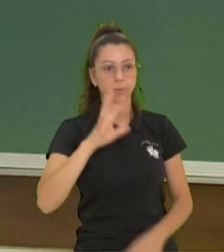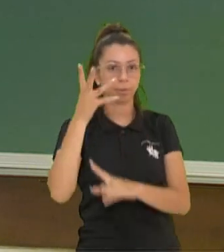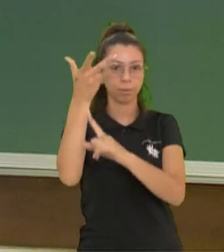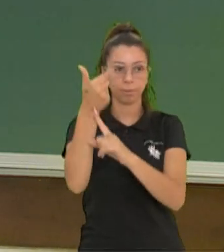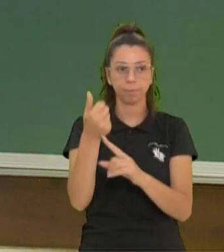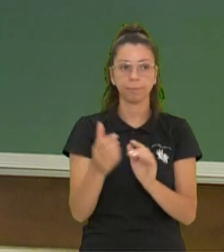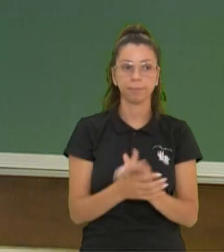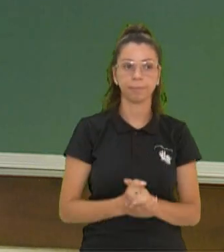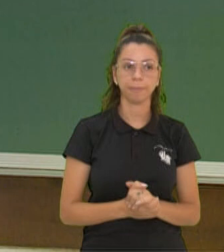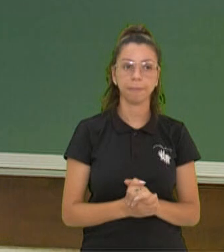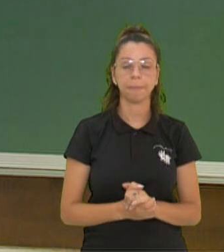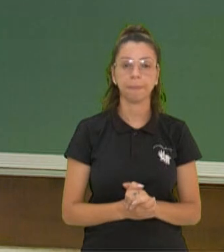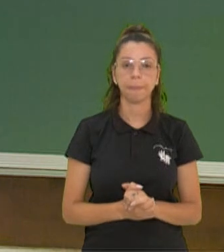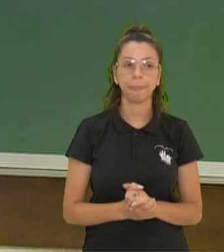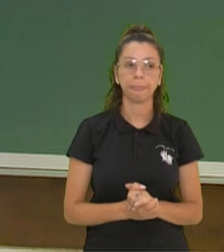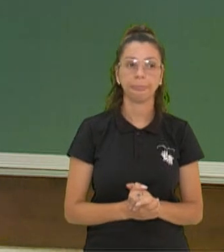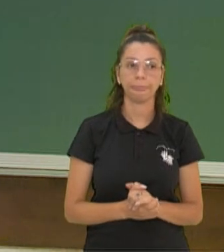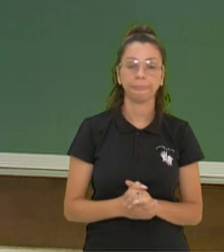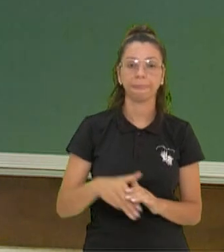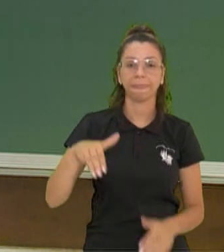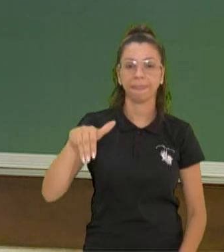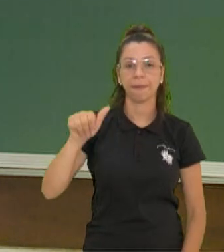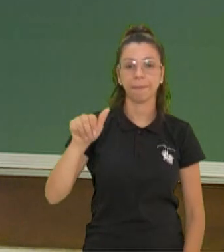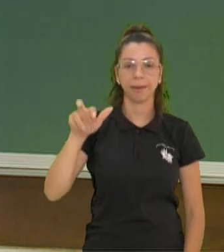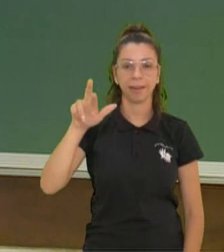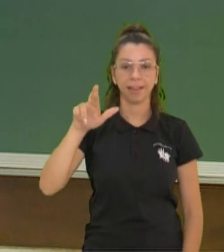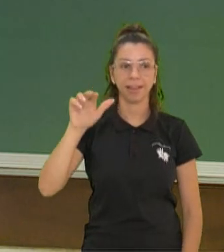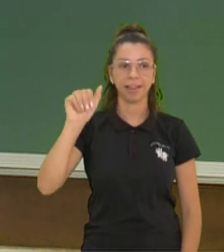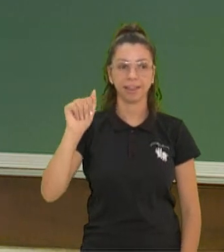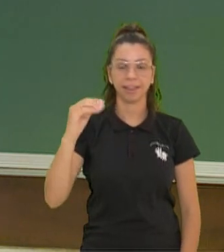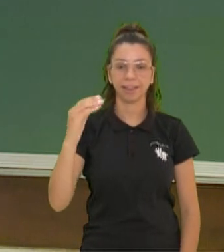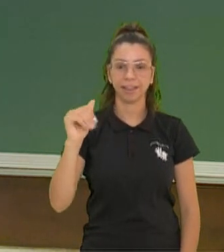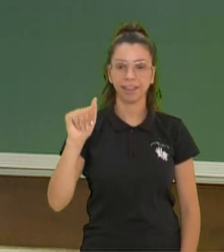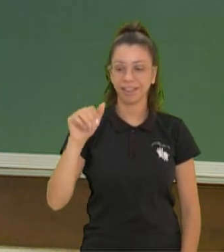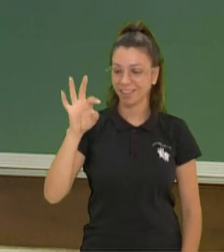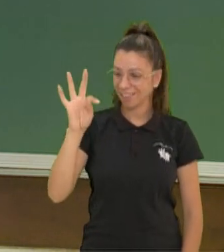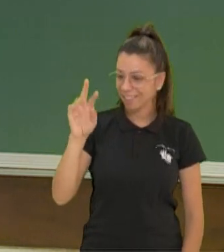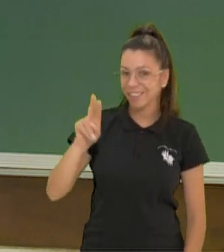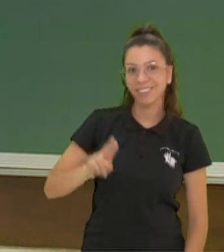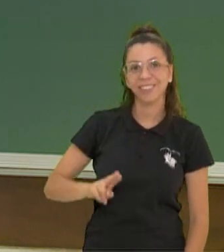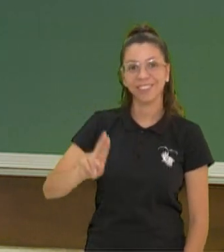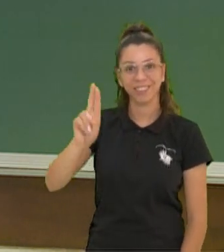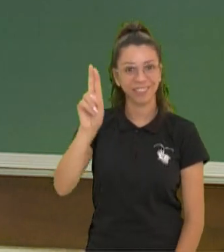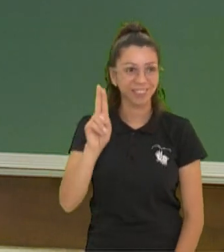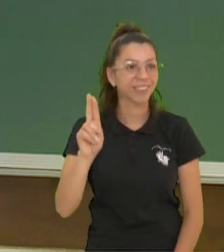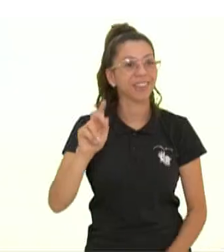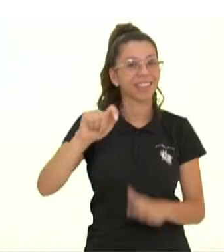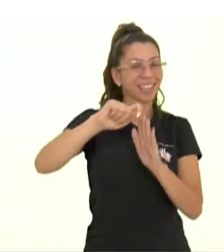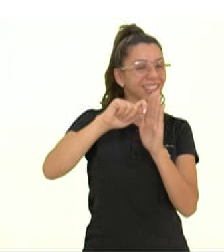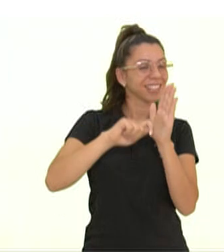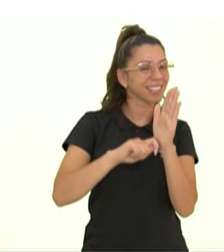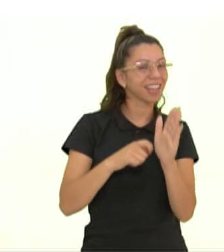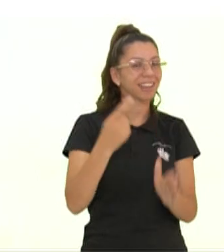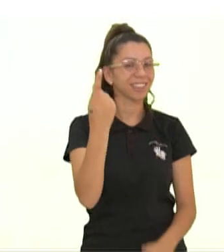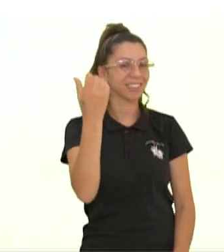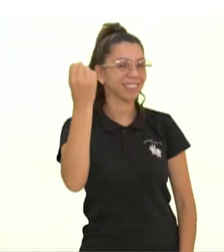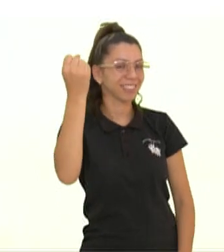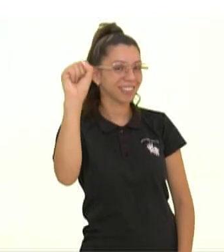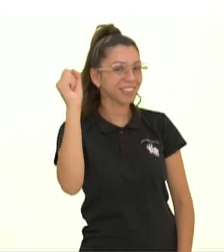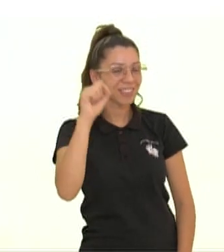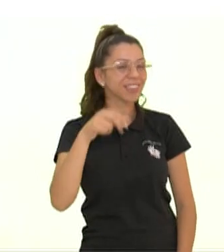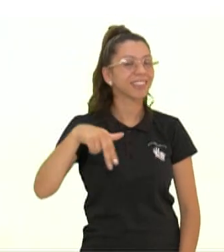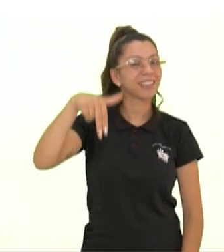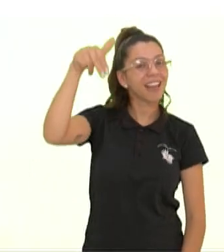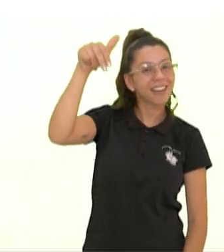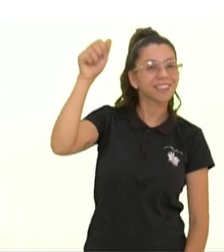arte também. Então, o maracatu, a gente viu o maracatu por volta do século XVIII no Nordeste brasileiro,